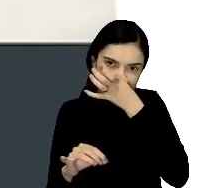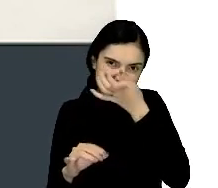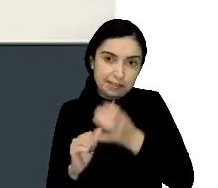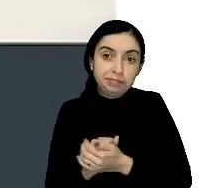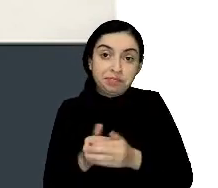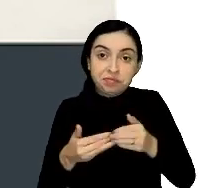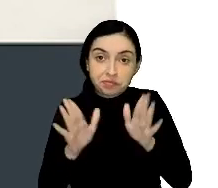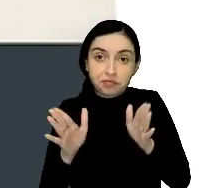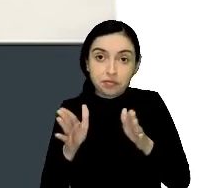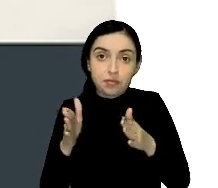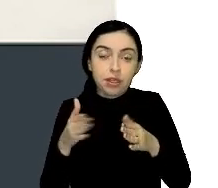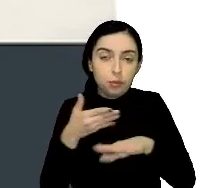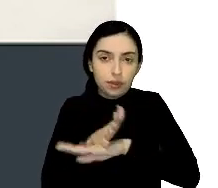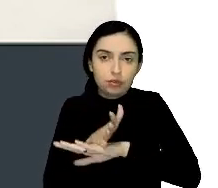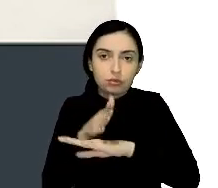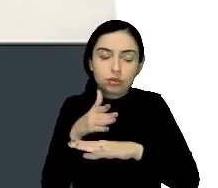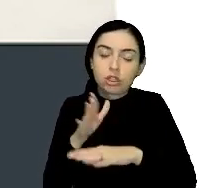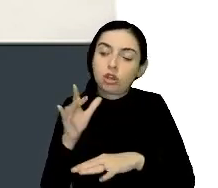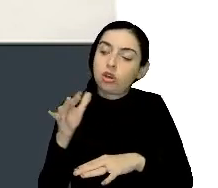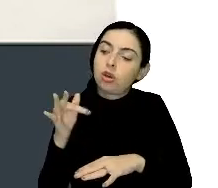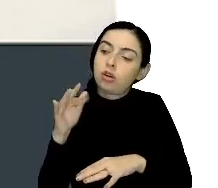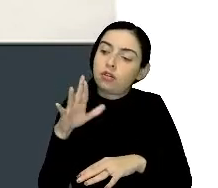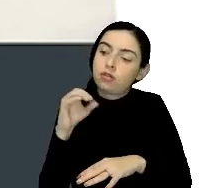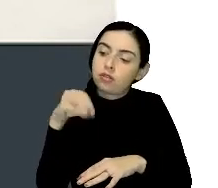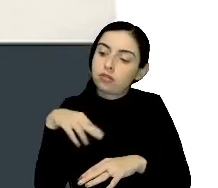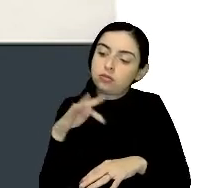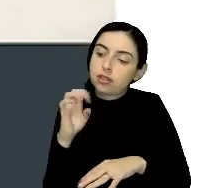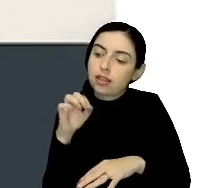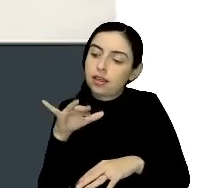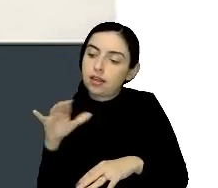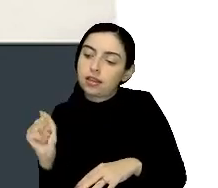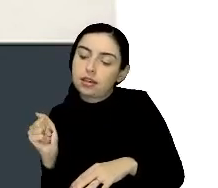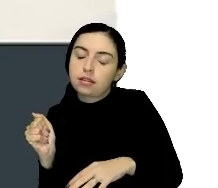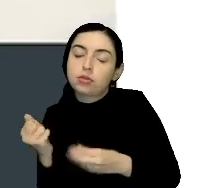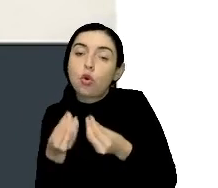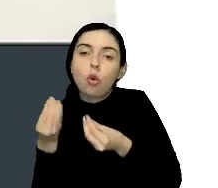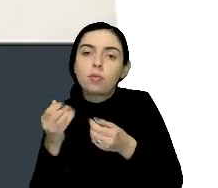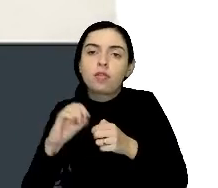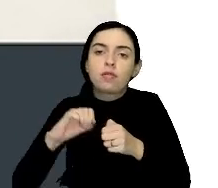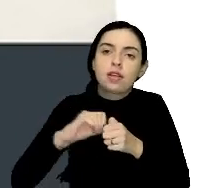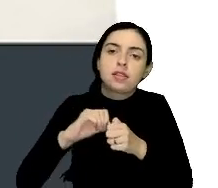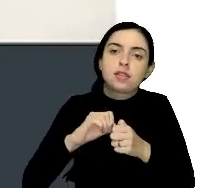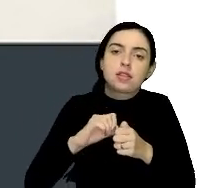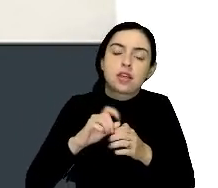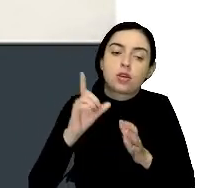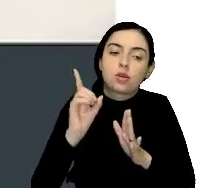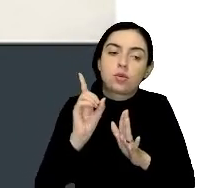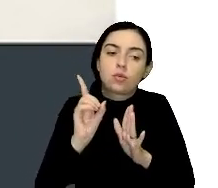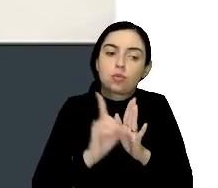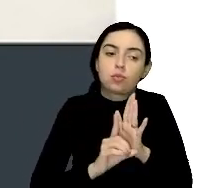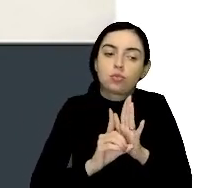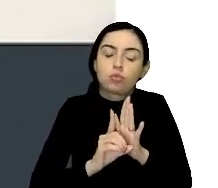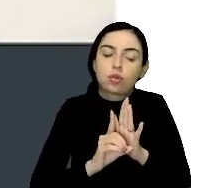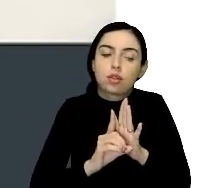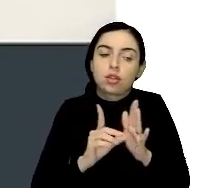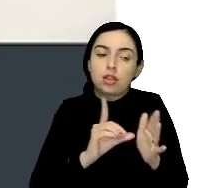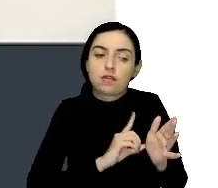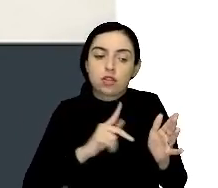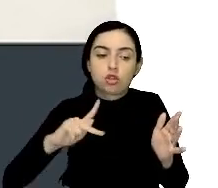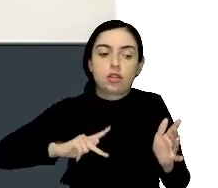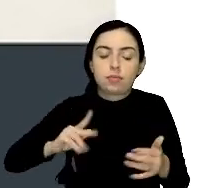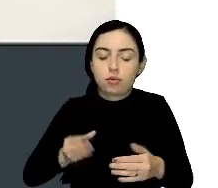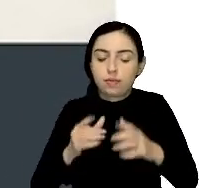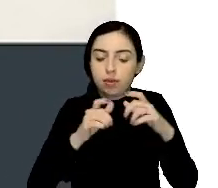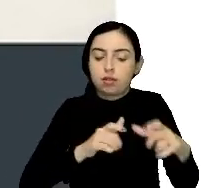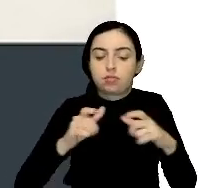abertura para a fronteira que não é a fronteira terrestre. Como que a gente faz para levar defensoria pública em todos esses lugares? Como que a gente faz para a